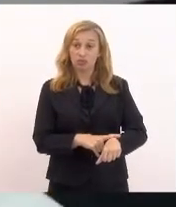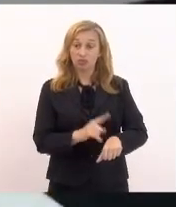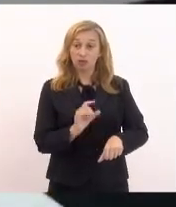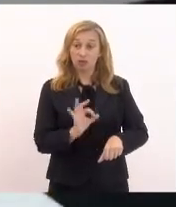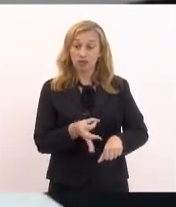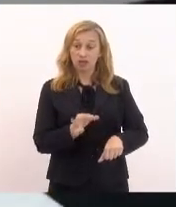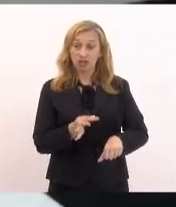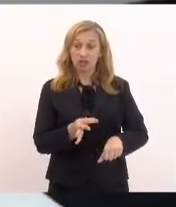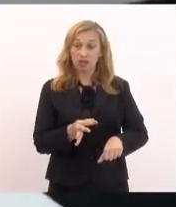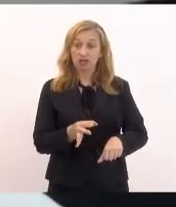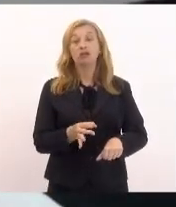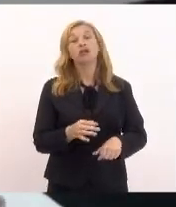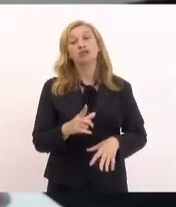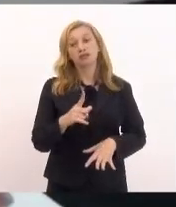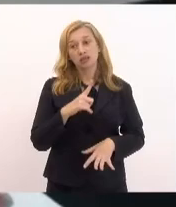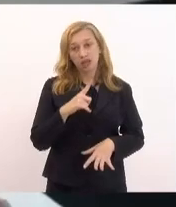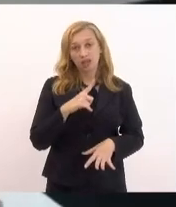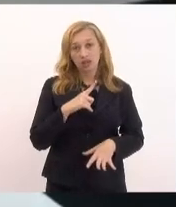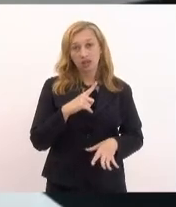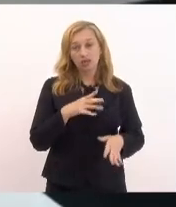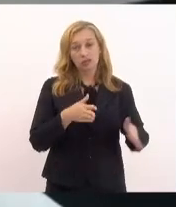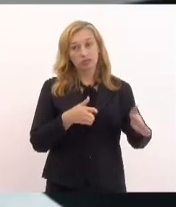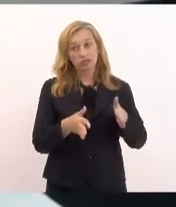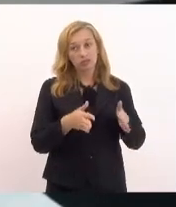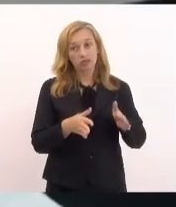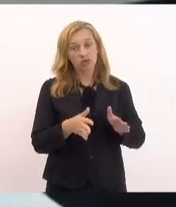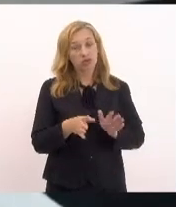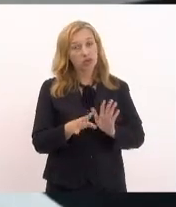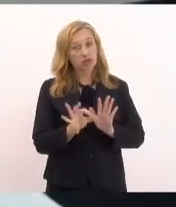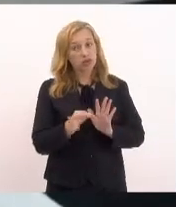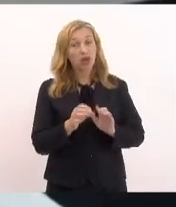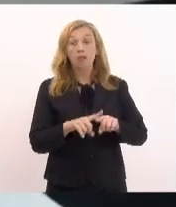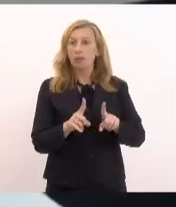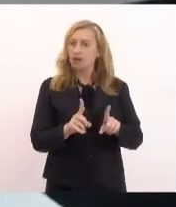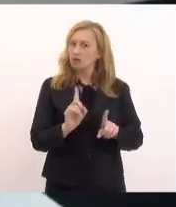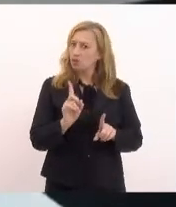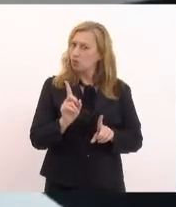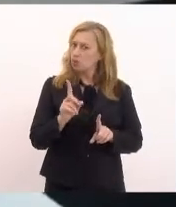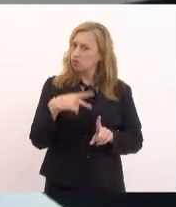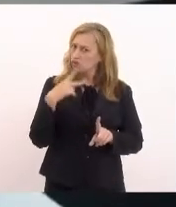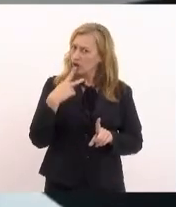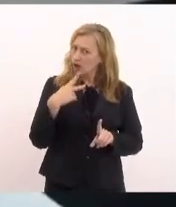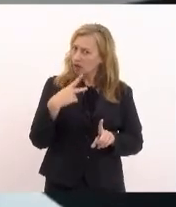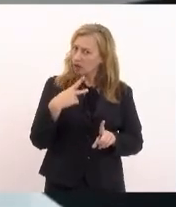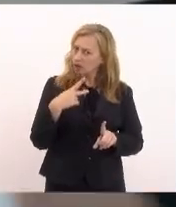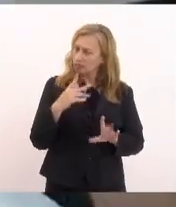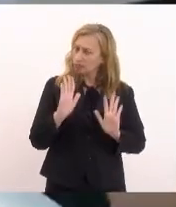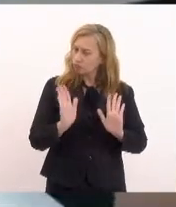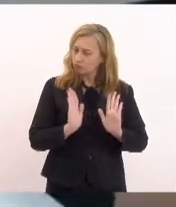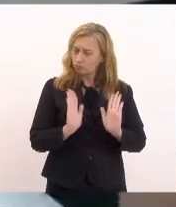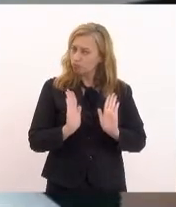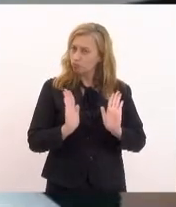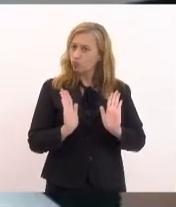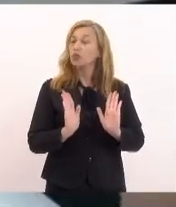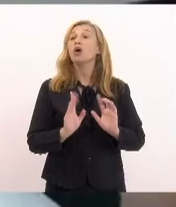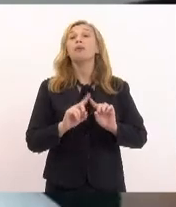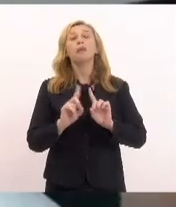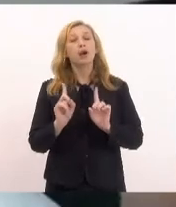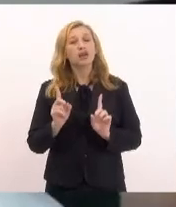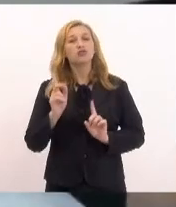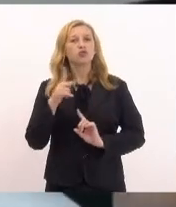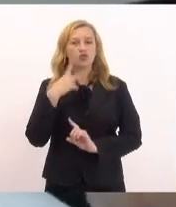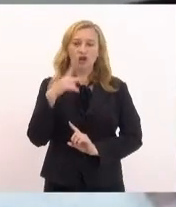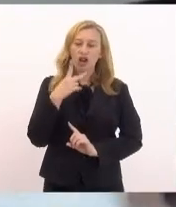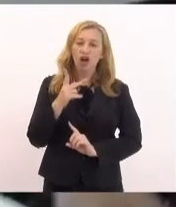previsão constitucional e legal. Portanto, não é esse aspecto que eu estou que eu vou questionar. Mas vou